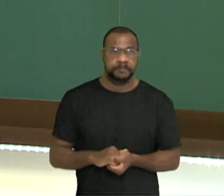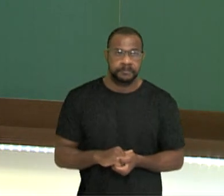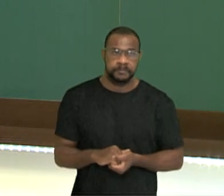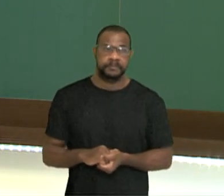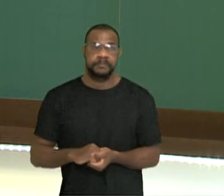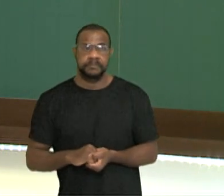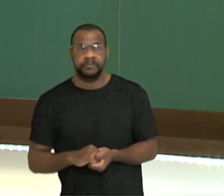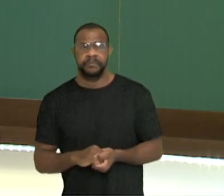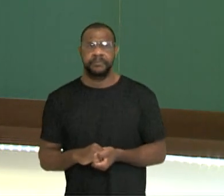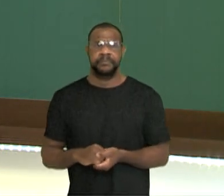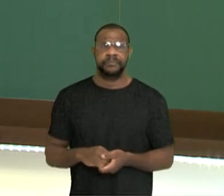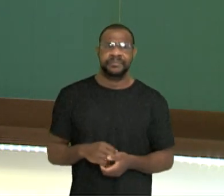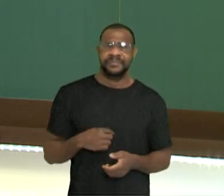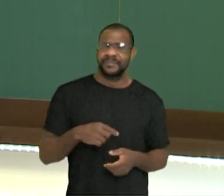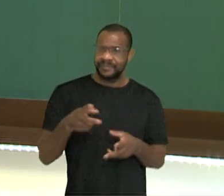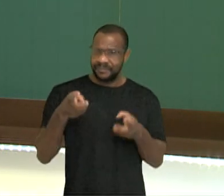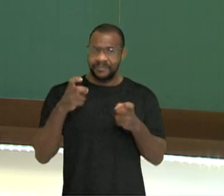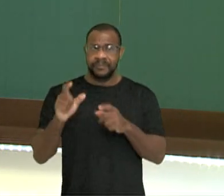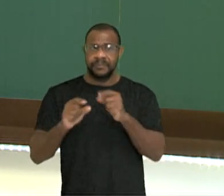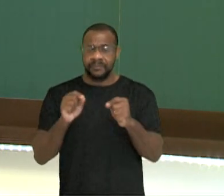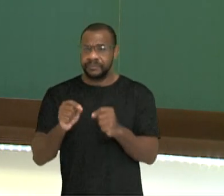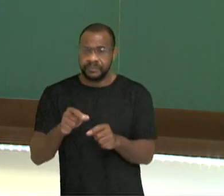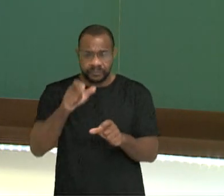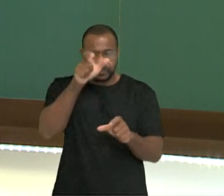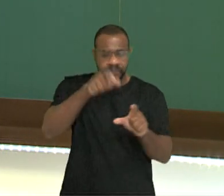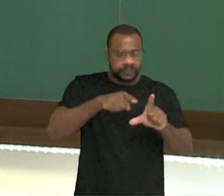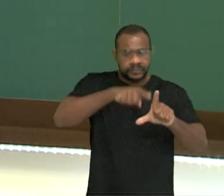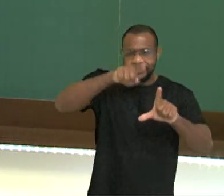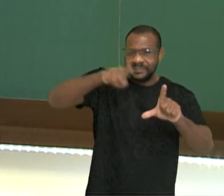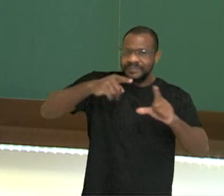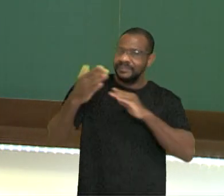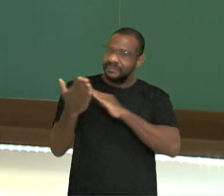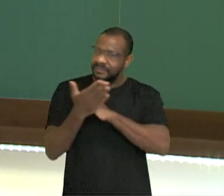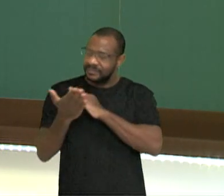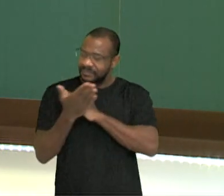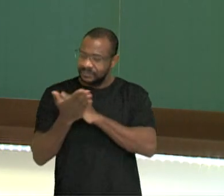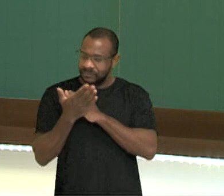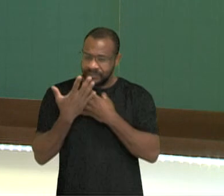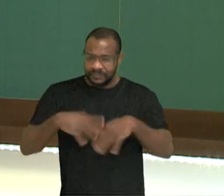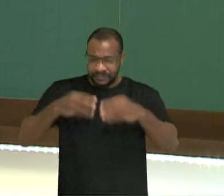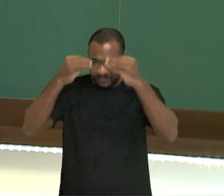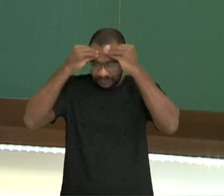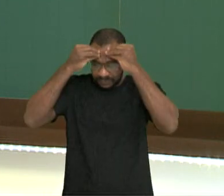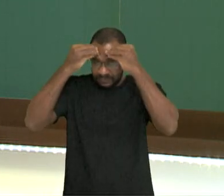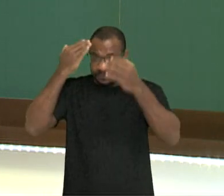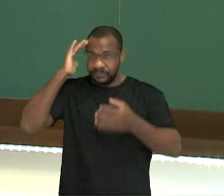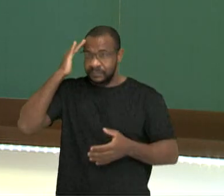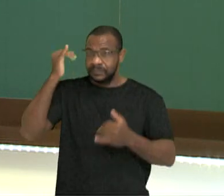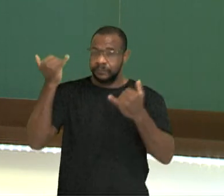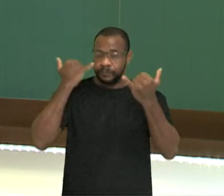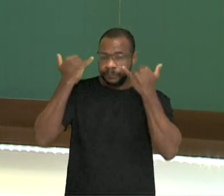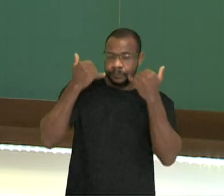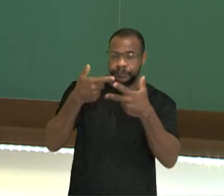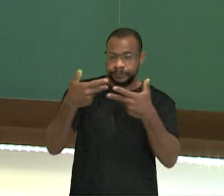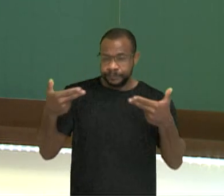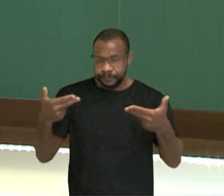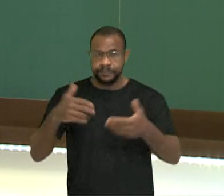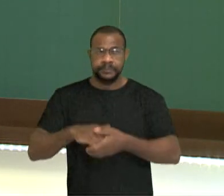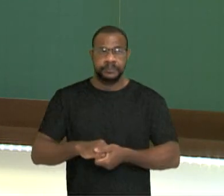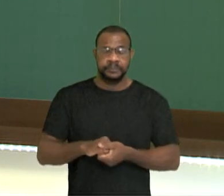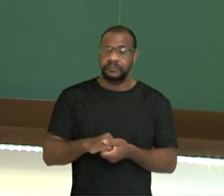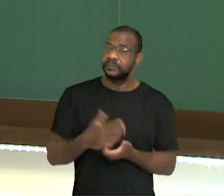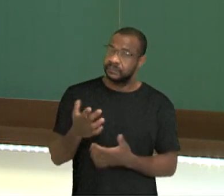Agora, você viu como os gráficos, então, nos ajudam a sistematizar informações? É bem importante isso, né? Então, isso